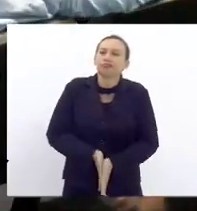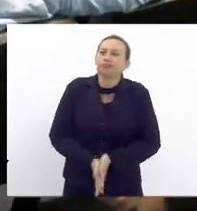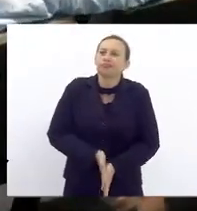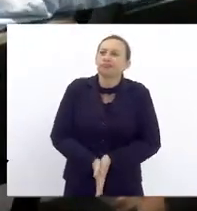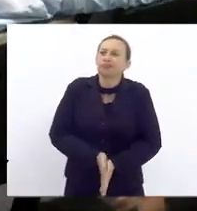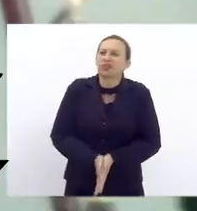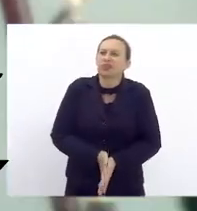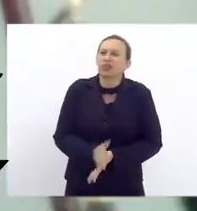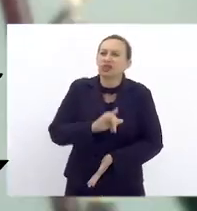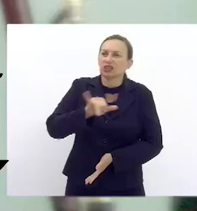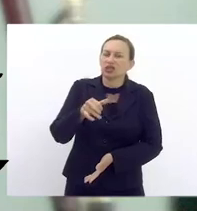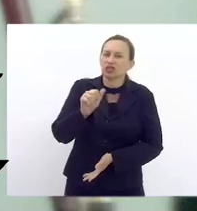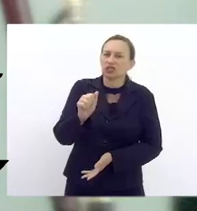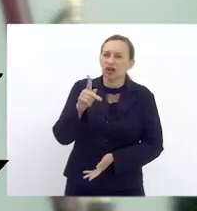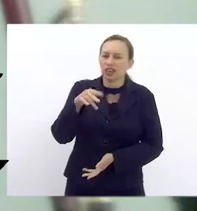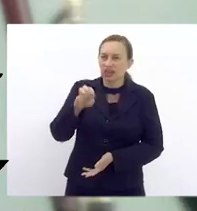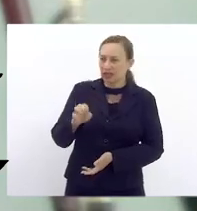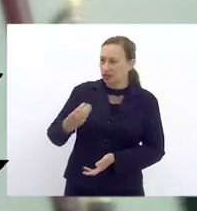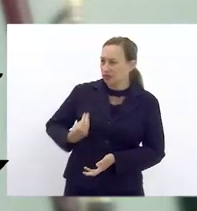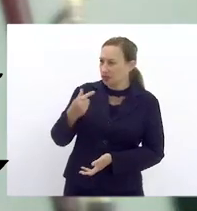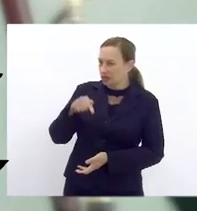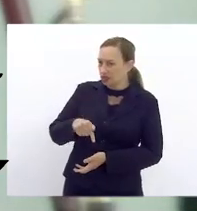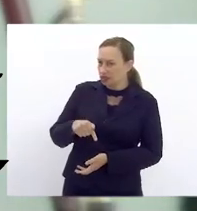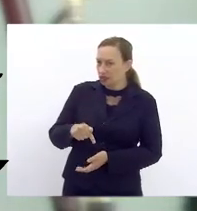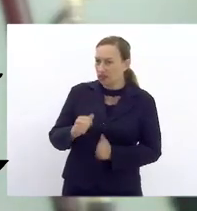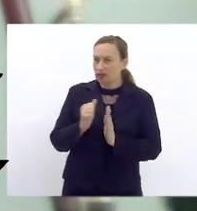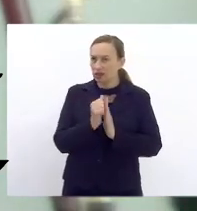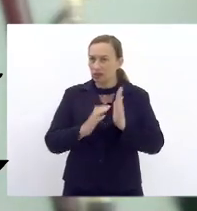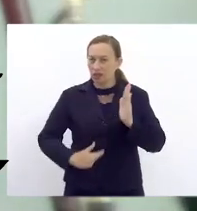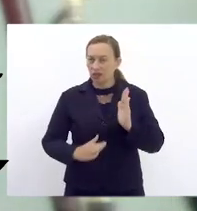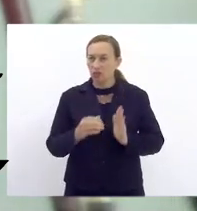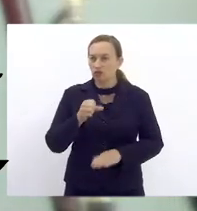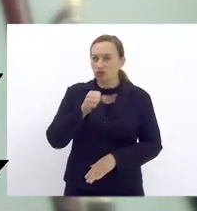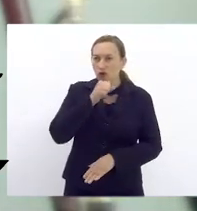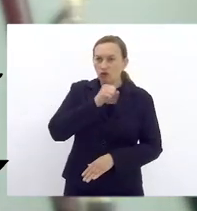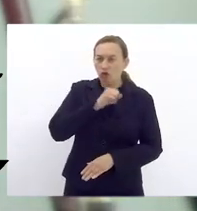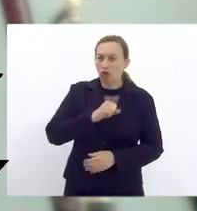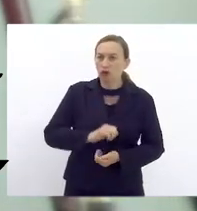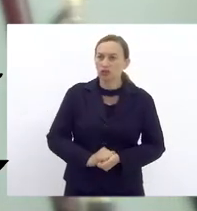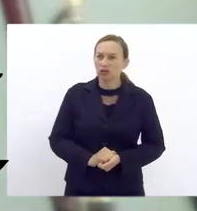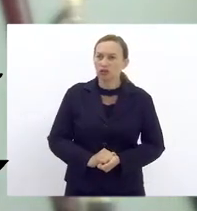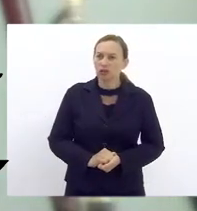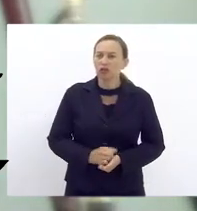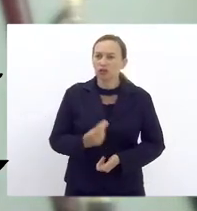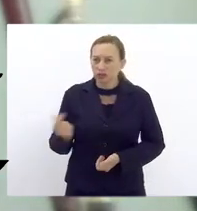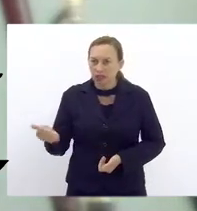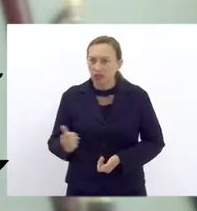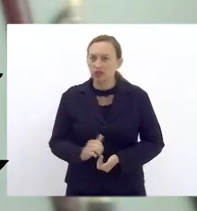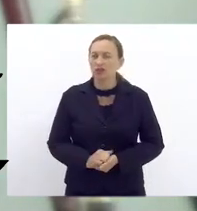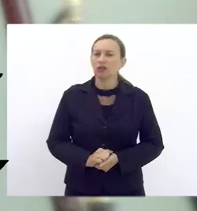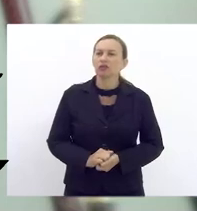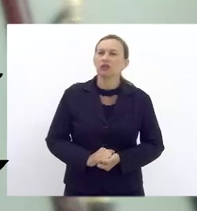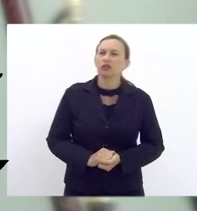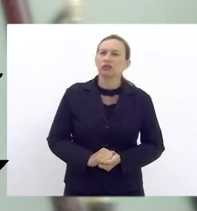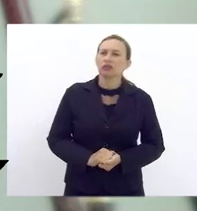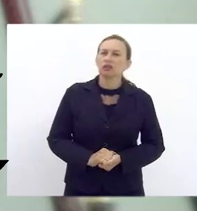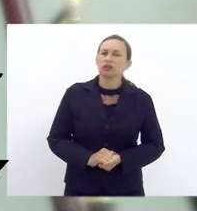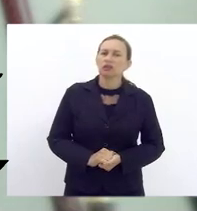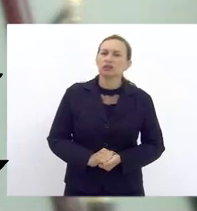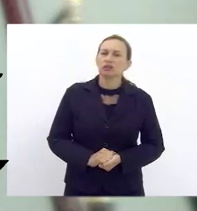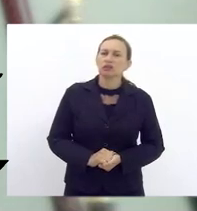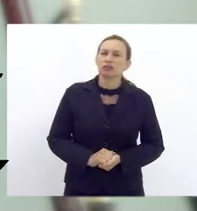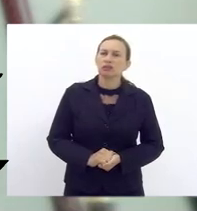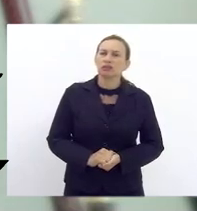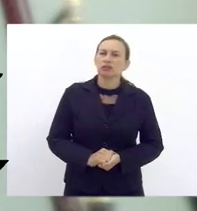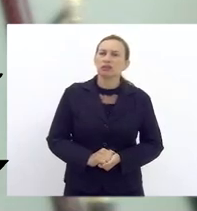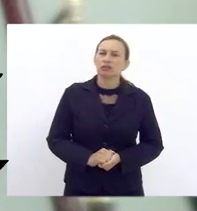Jaqueline Oliveira se encontra aquele terreiro vovó cambinda ela esteve aqui então era a próxima fala